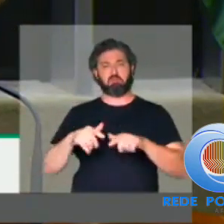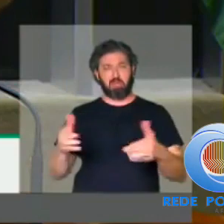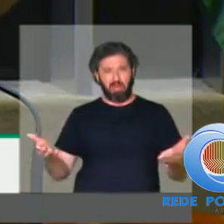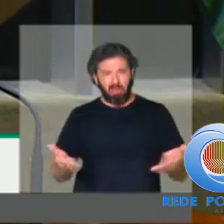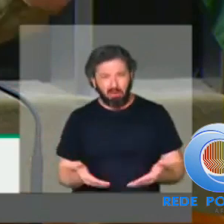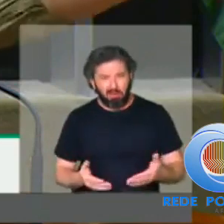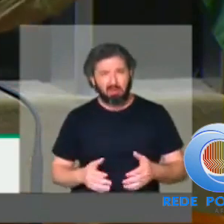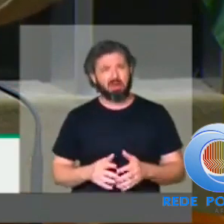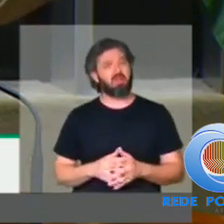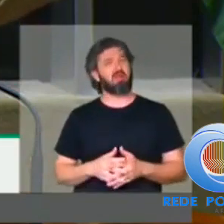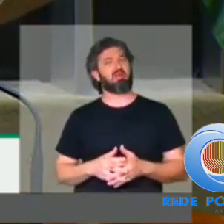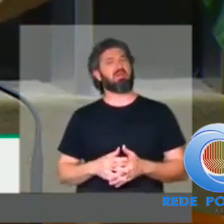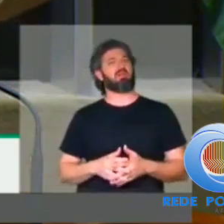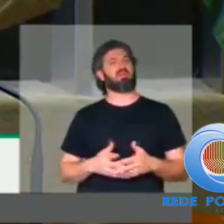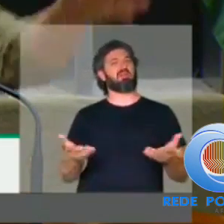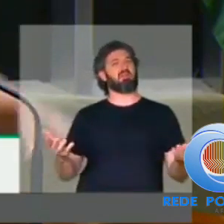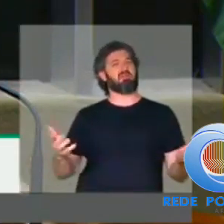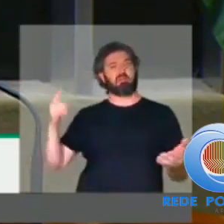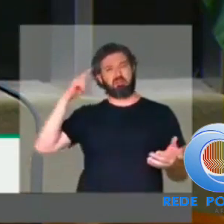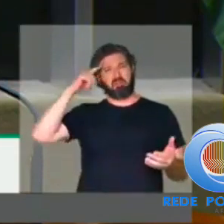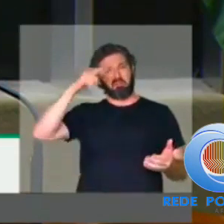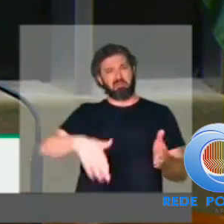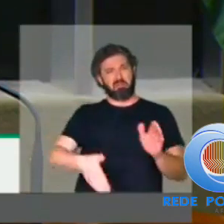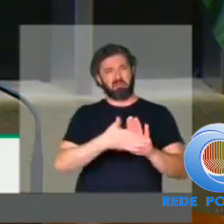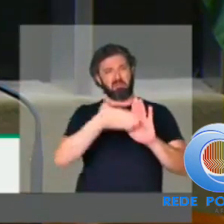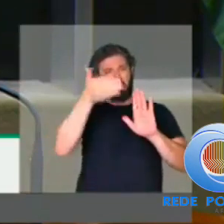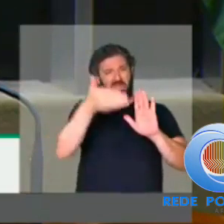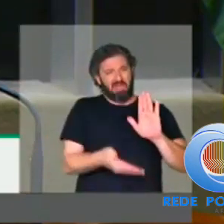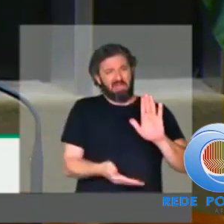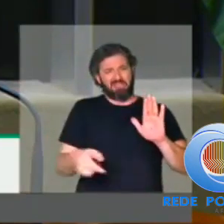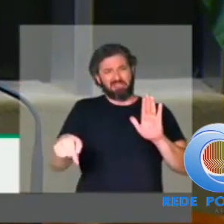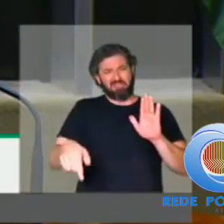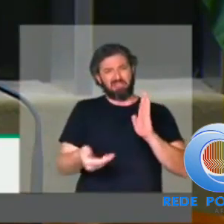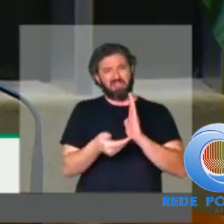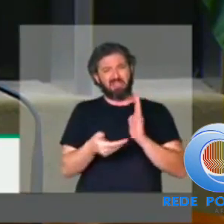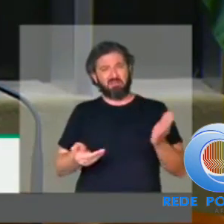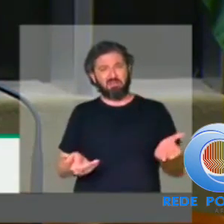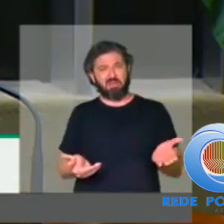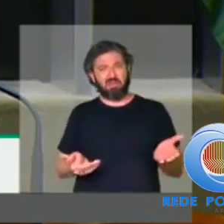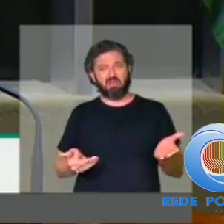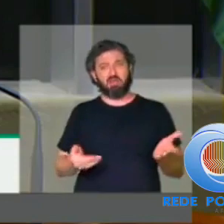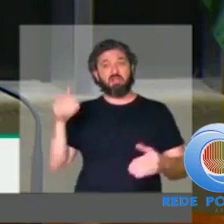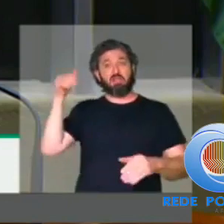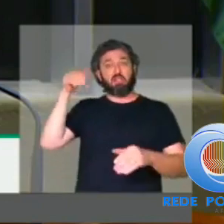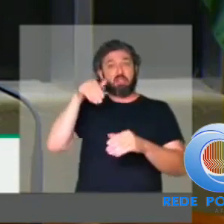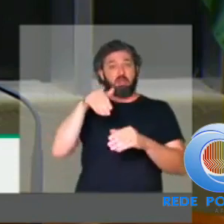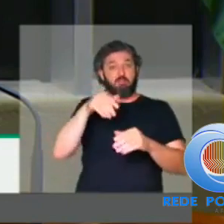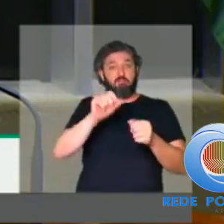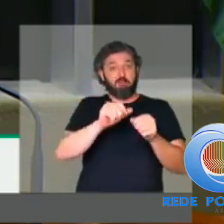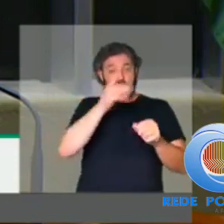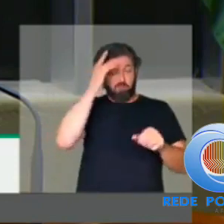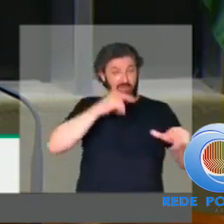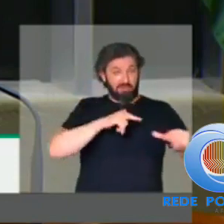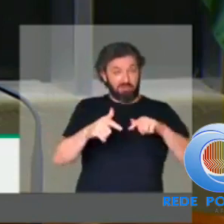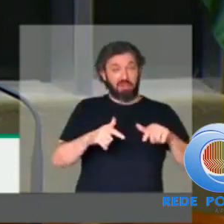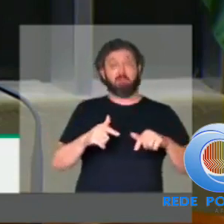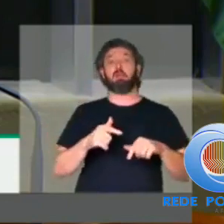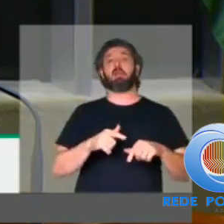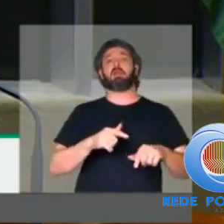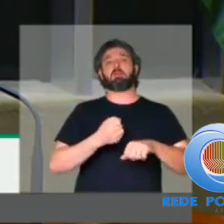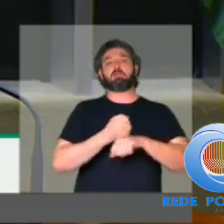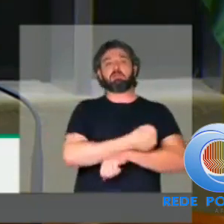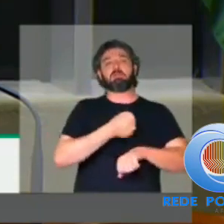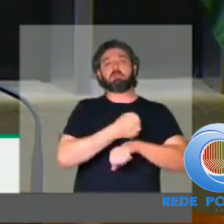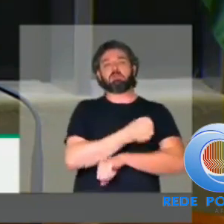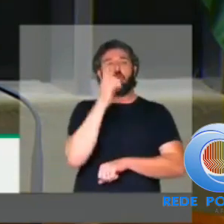e agora manda uma proposta como essa na Câmara, que bota os trabalhadores para trabalhar